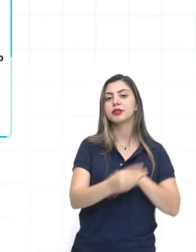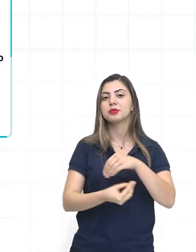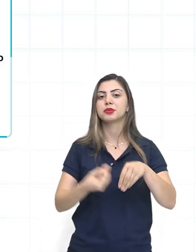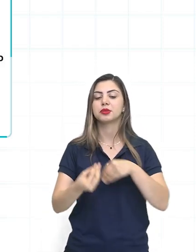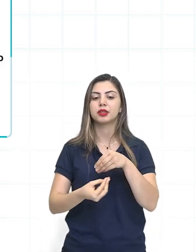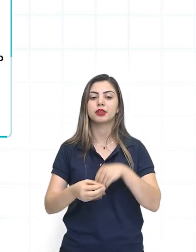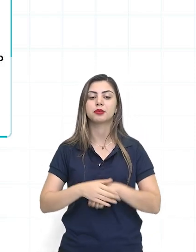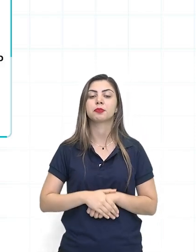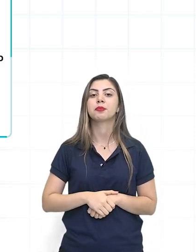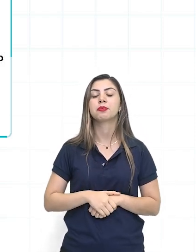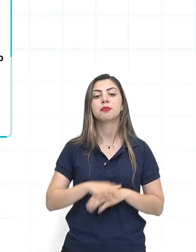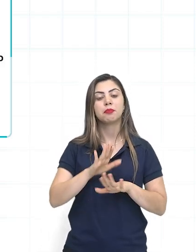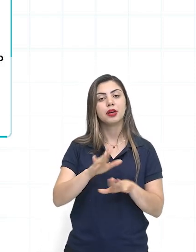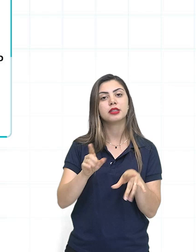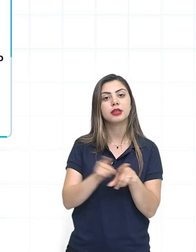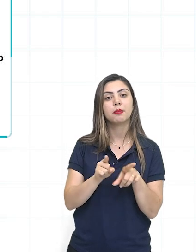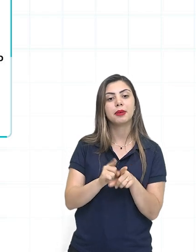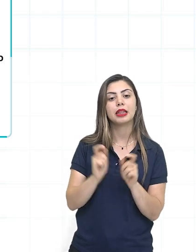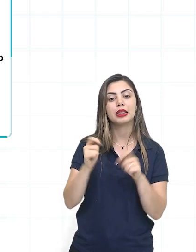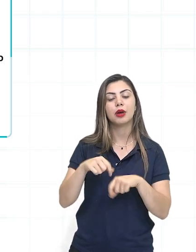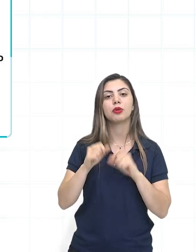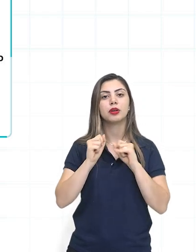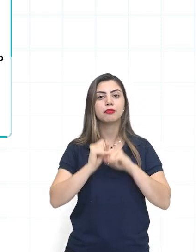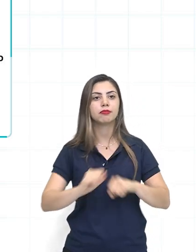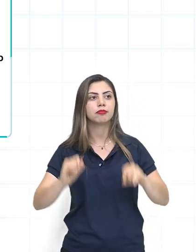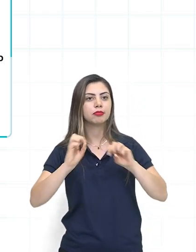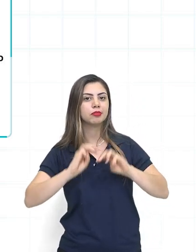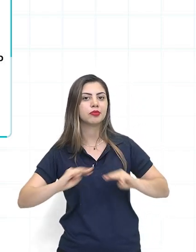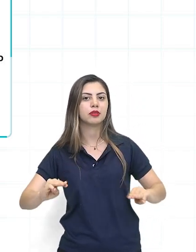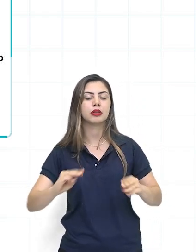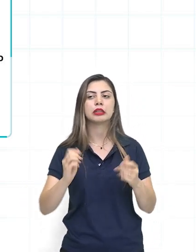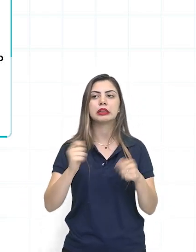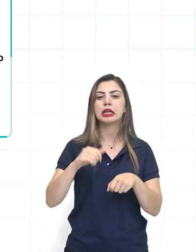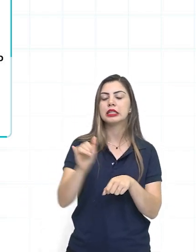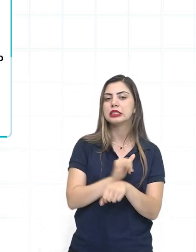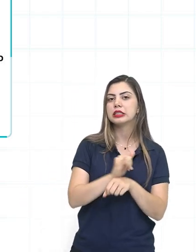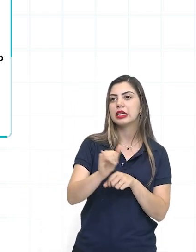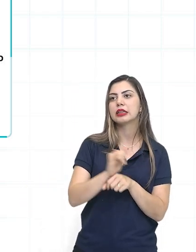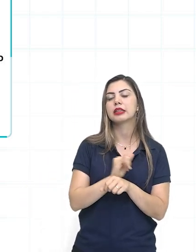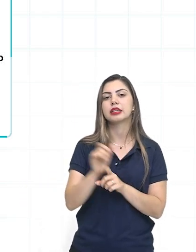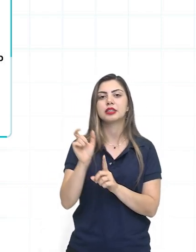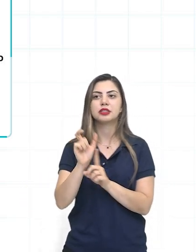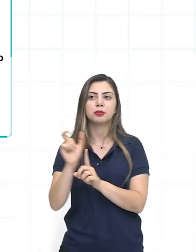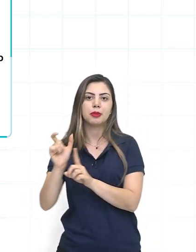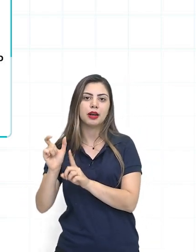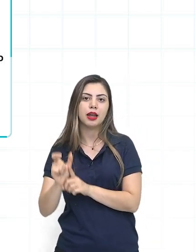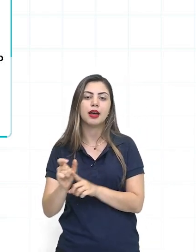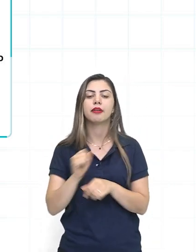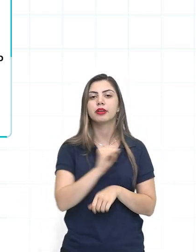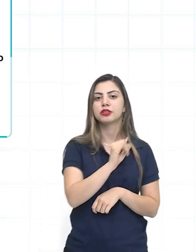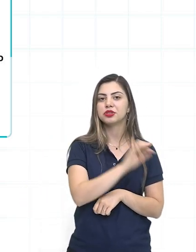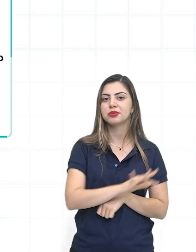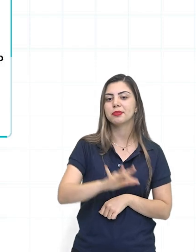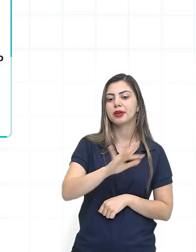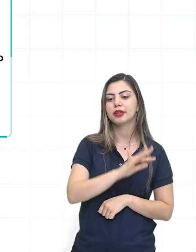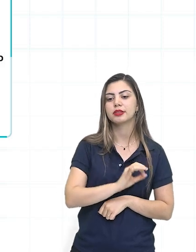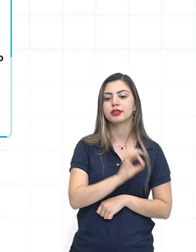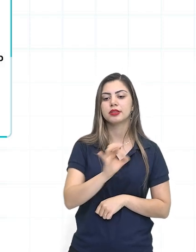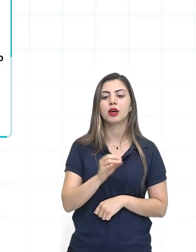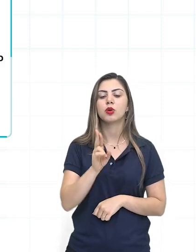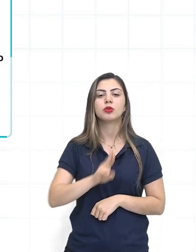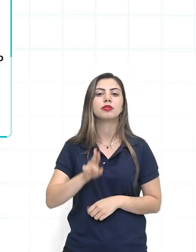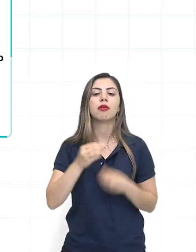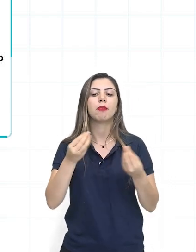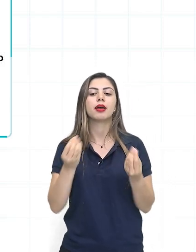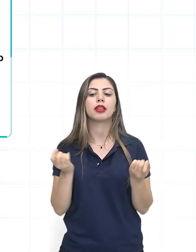podemos ver a linguagem mista nas peças publicitárias, né? Vários recursos verbais e não verbais, que são os desenhos. Eles são usados